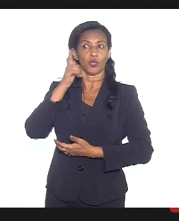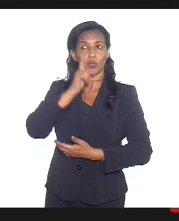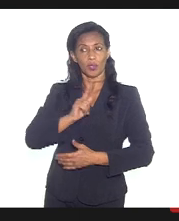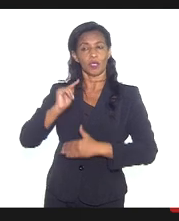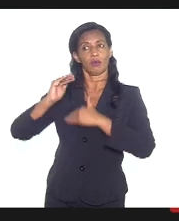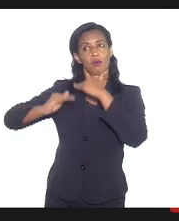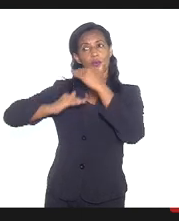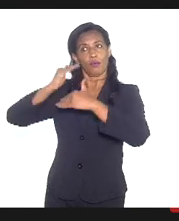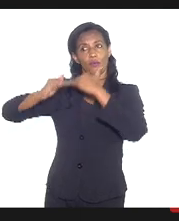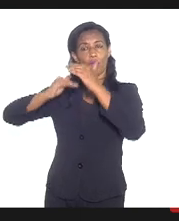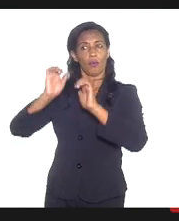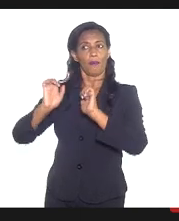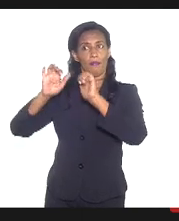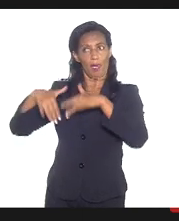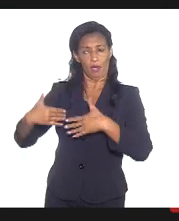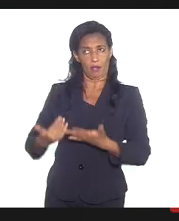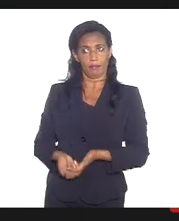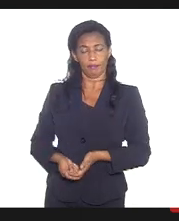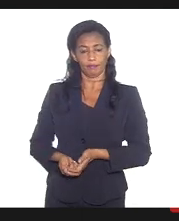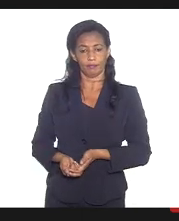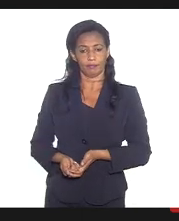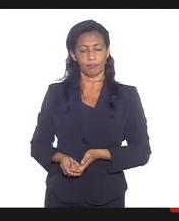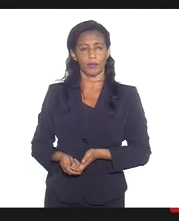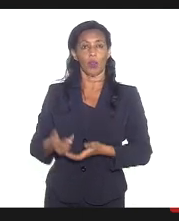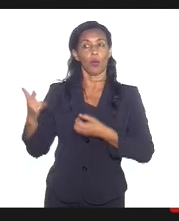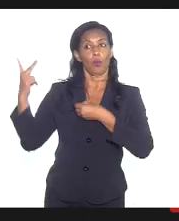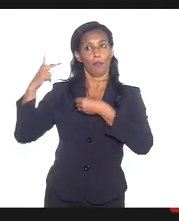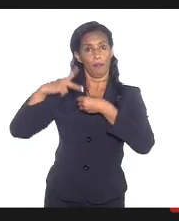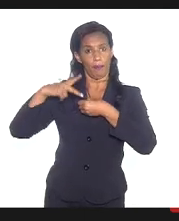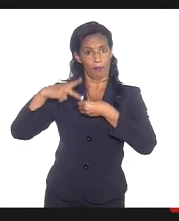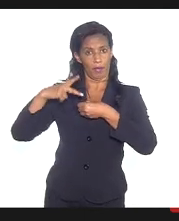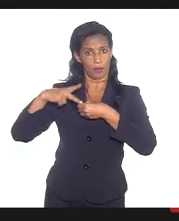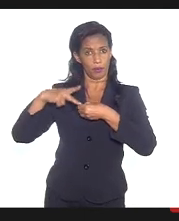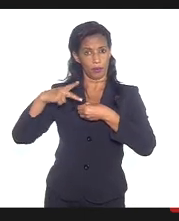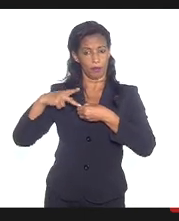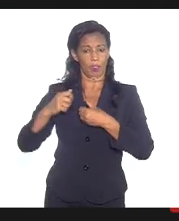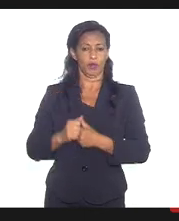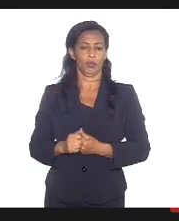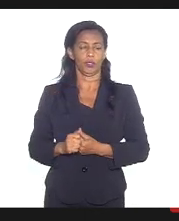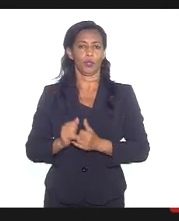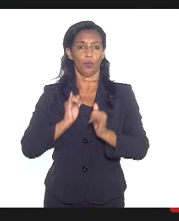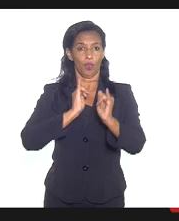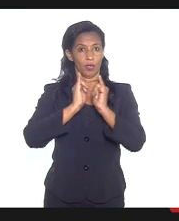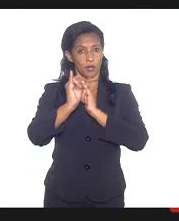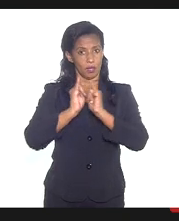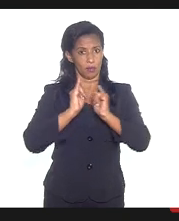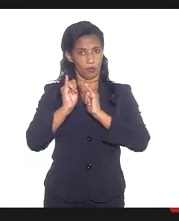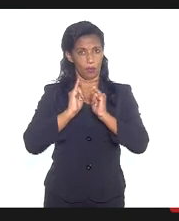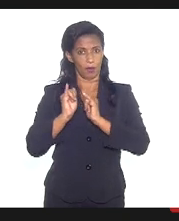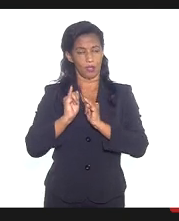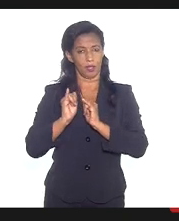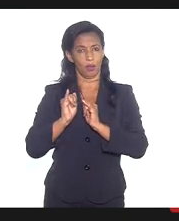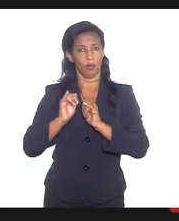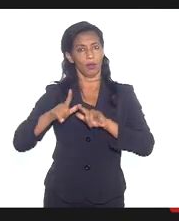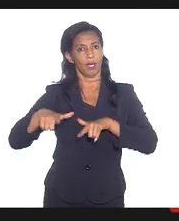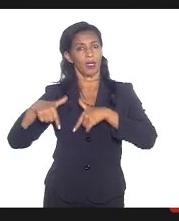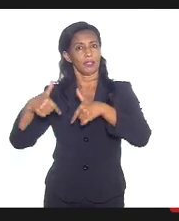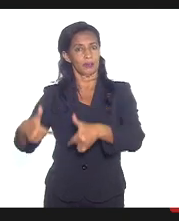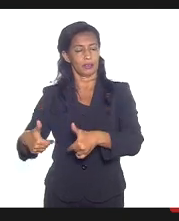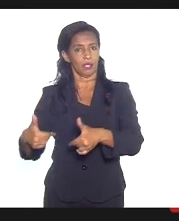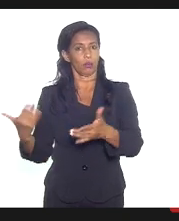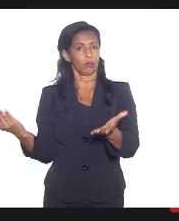bem, tá, com a Petrobras, vou usar seu nome, entregando as informações nessa ação judicial, que